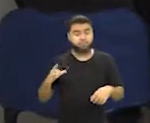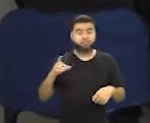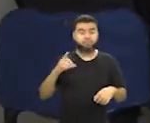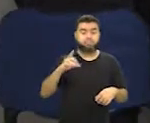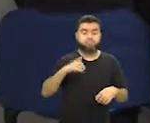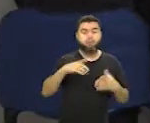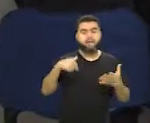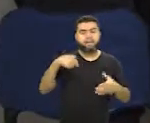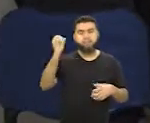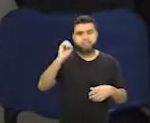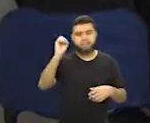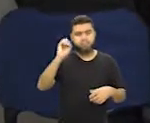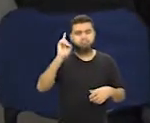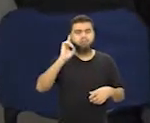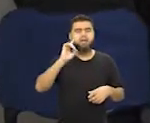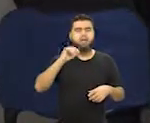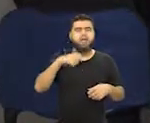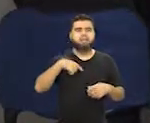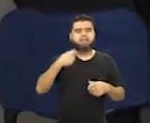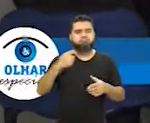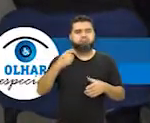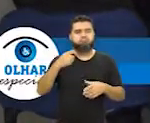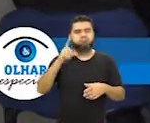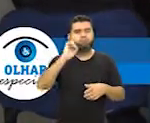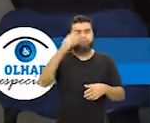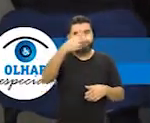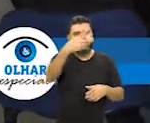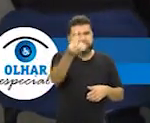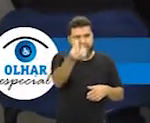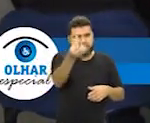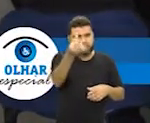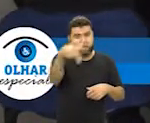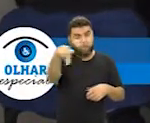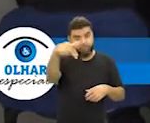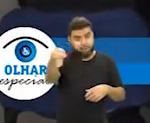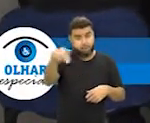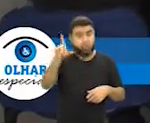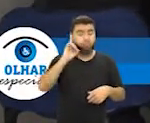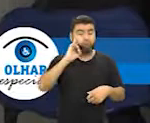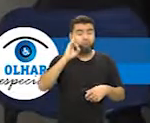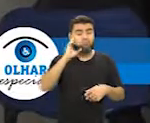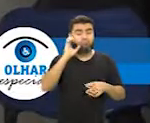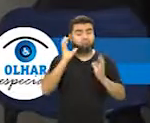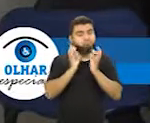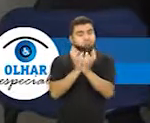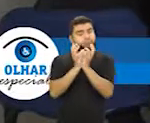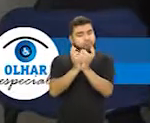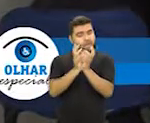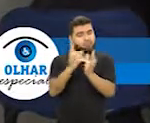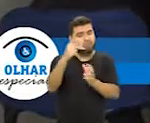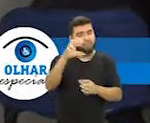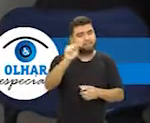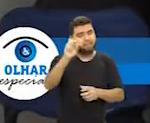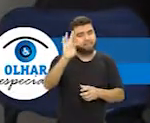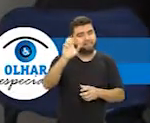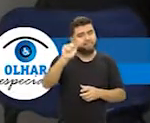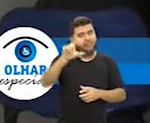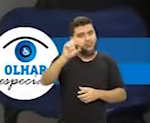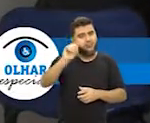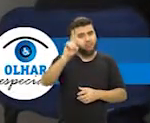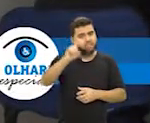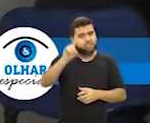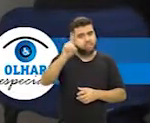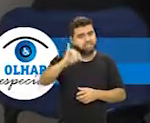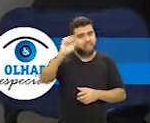de Osasco o dia do movimento pestaloziano, que é dia 26 de novembro. E a ação da Pestalozzi com o